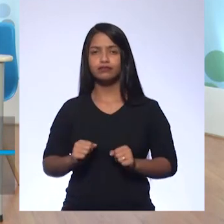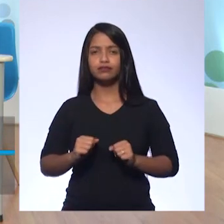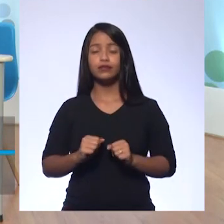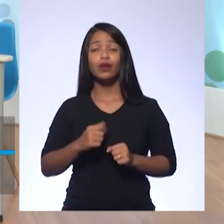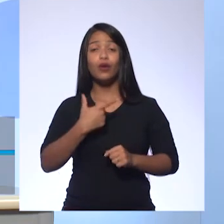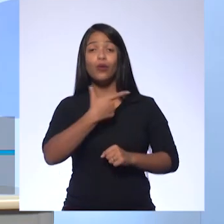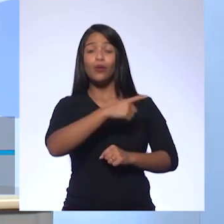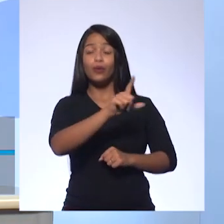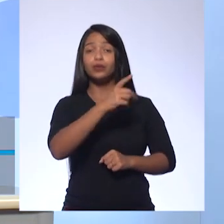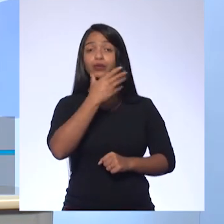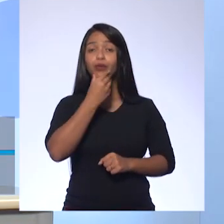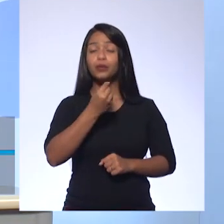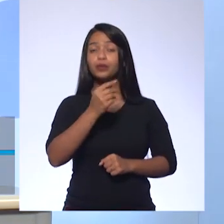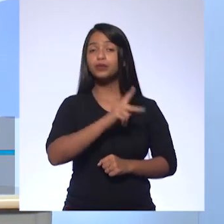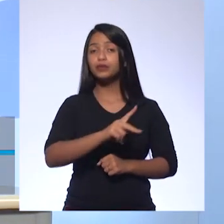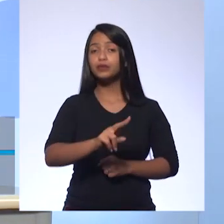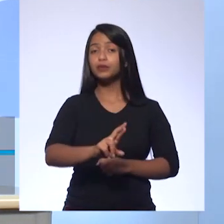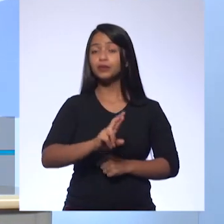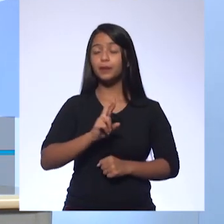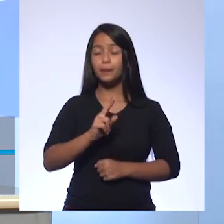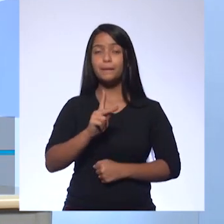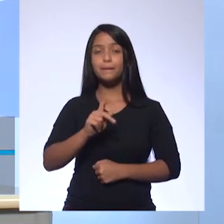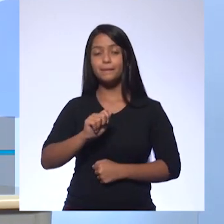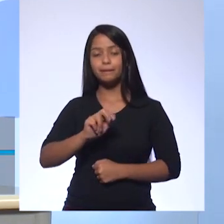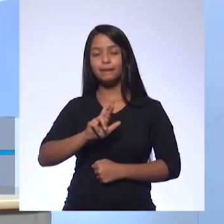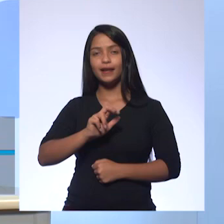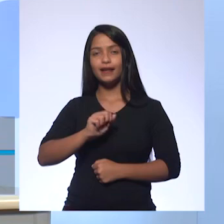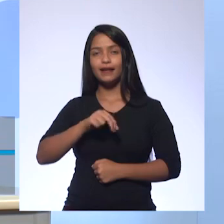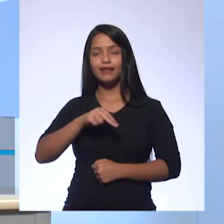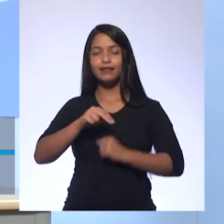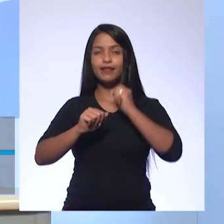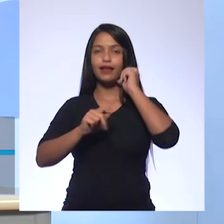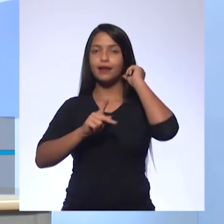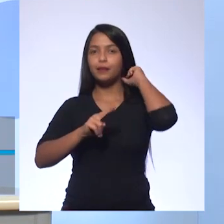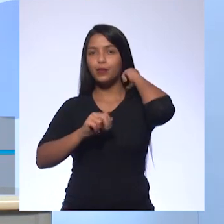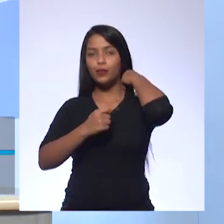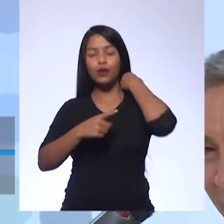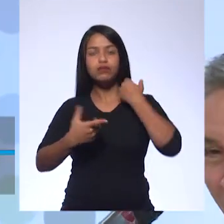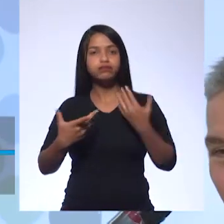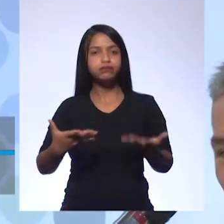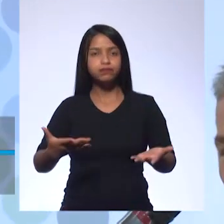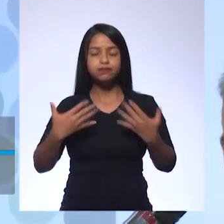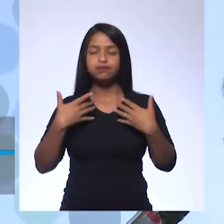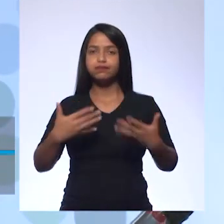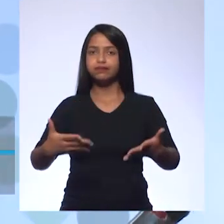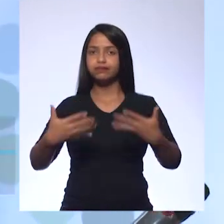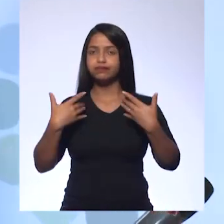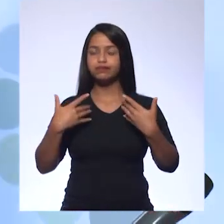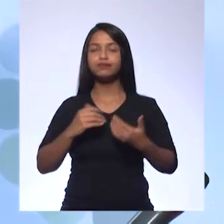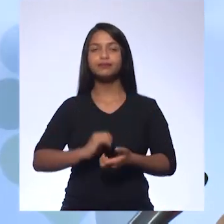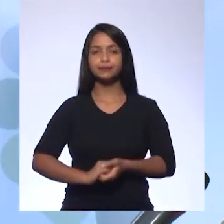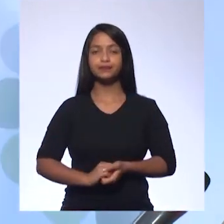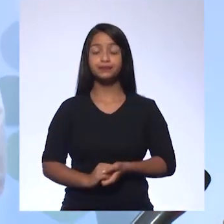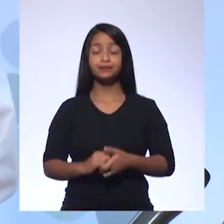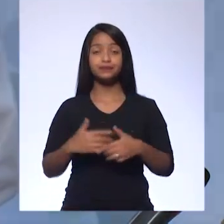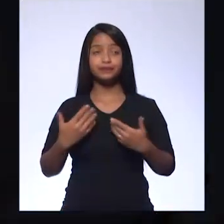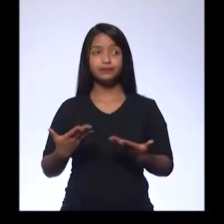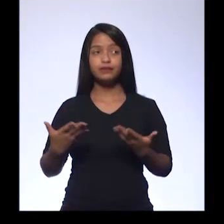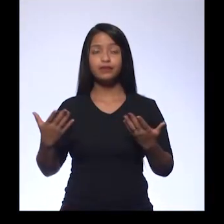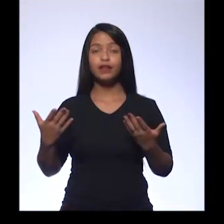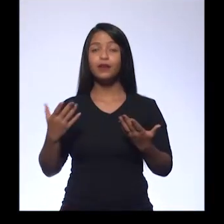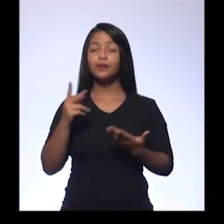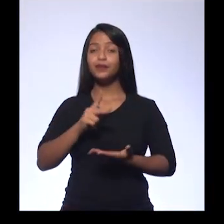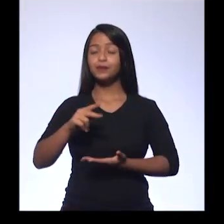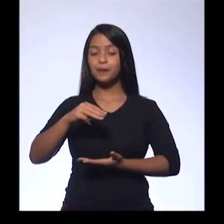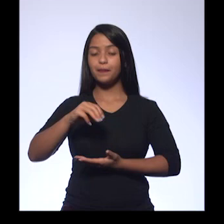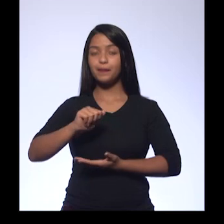pegando fogo lá. Aonde? Paranapuã. Eita. Tá muito quente, bicho. Então, olha aí, a gente tem uma animaçãozinha que o nosso querido professor